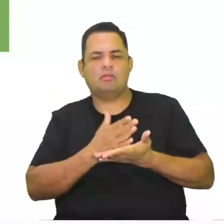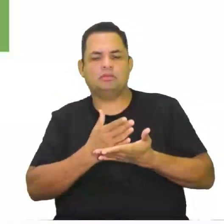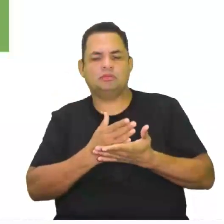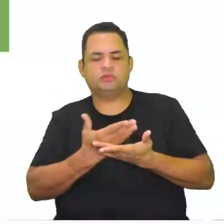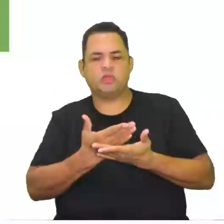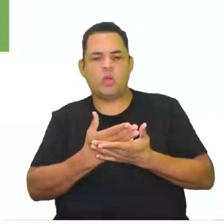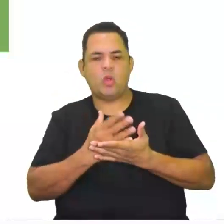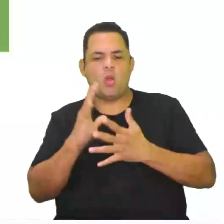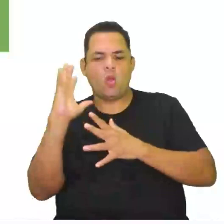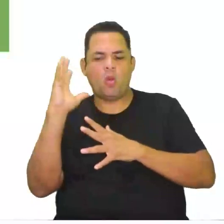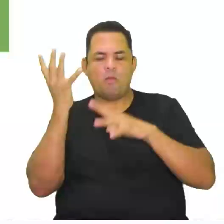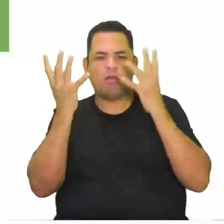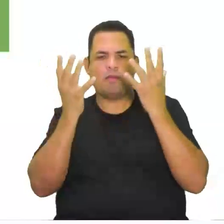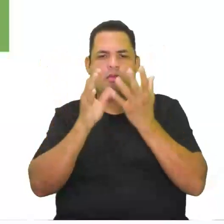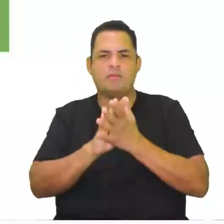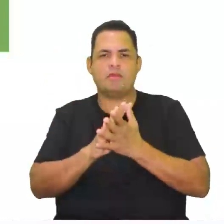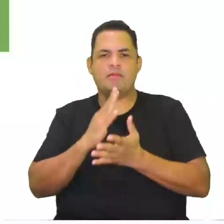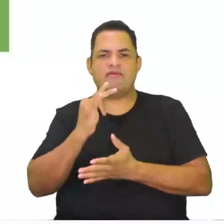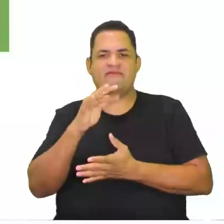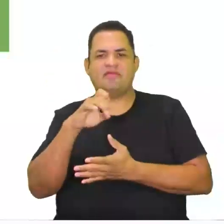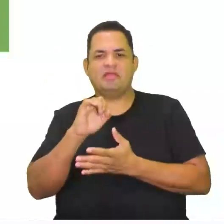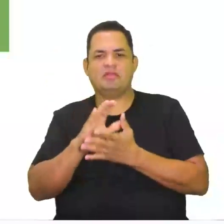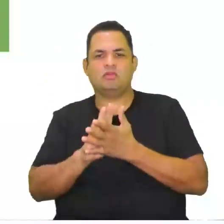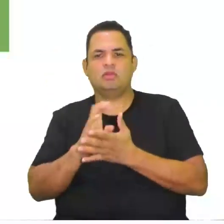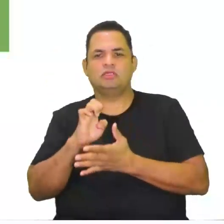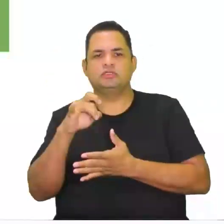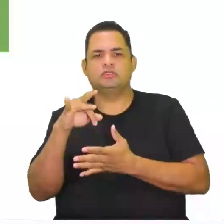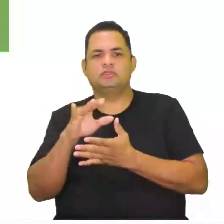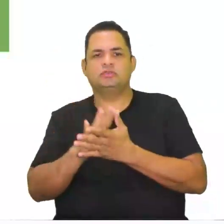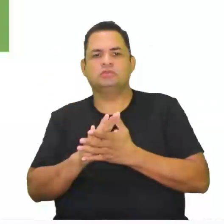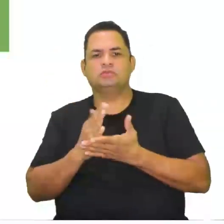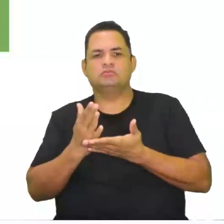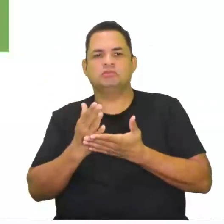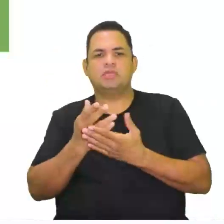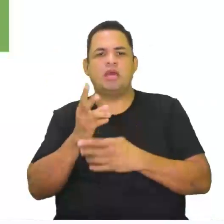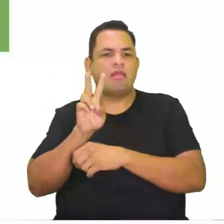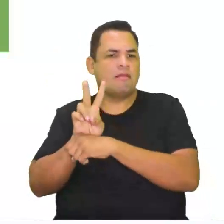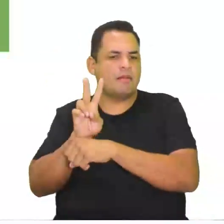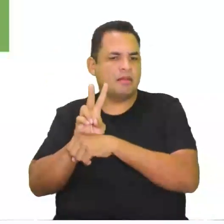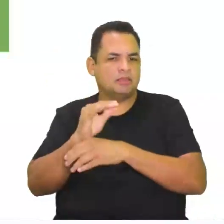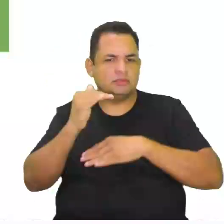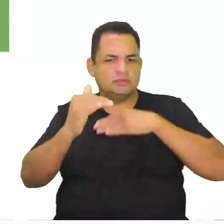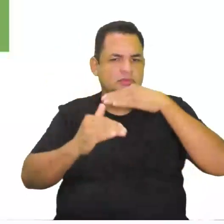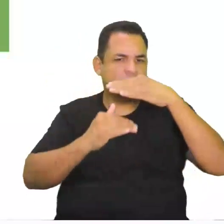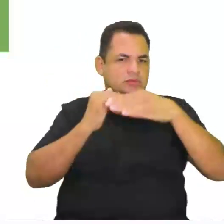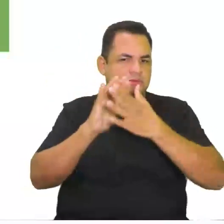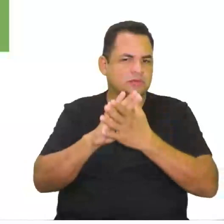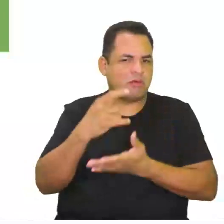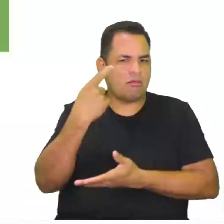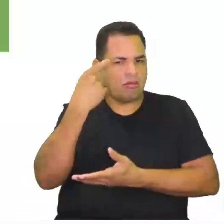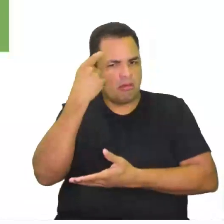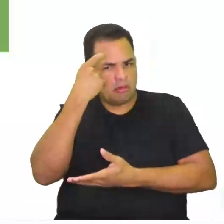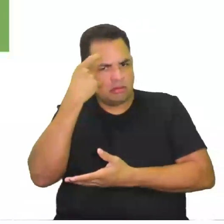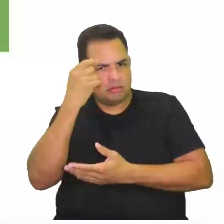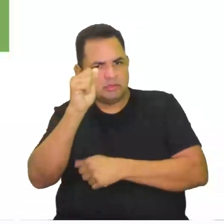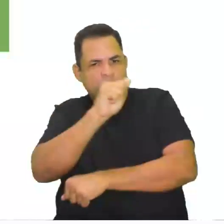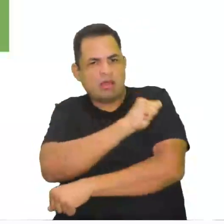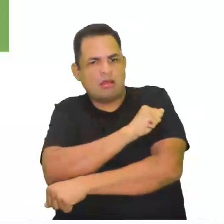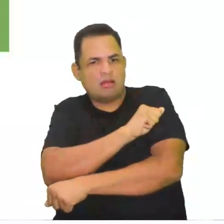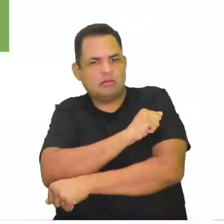estufa, tais como suas prevenções, desenvolver um senso crítico aos alunos quanto à ideia